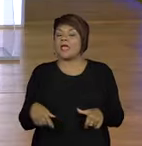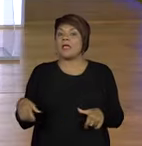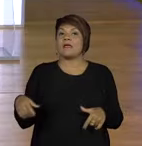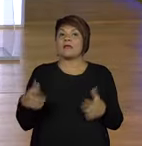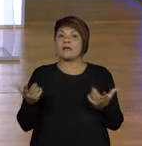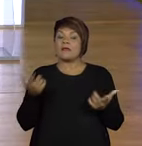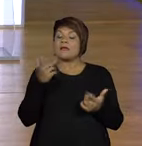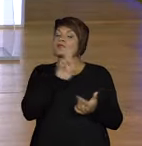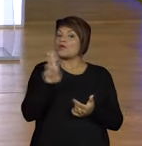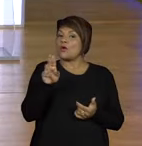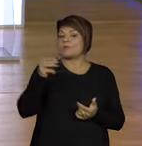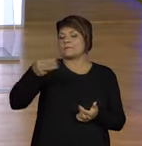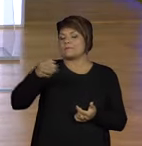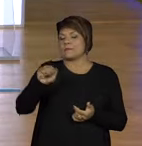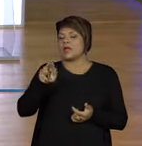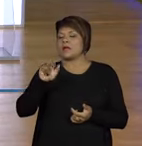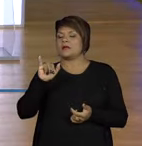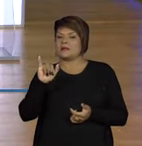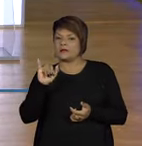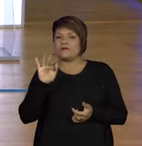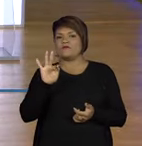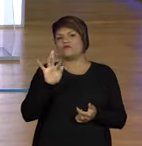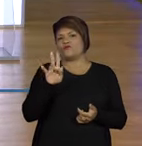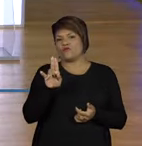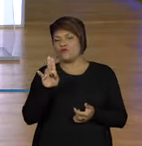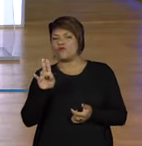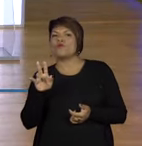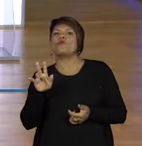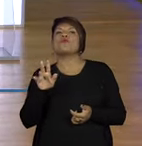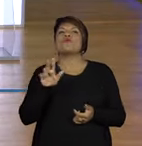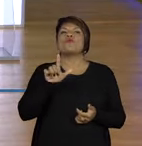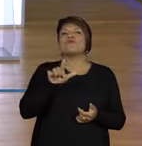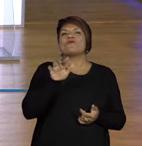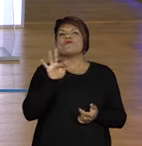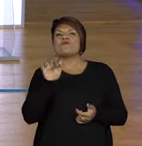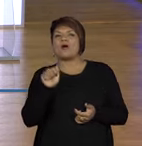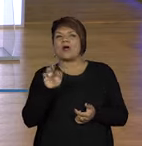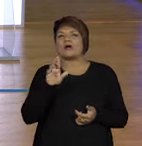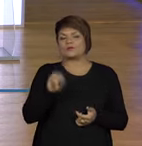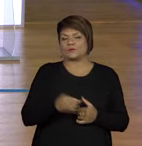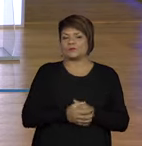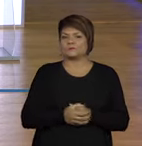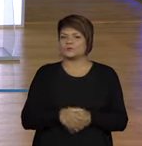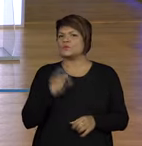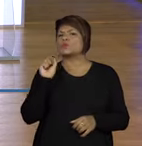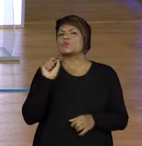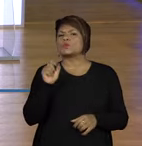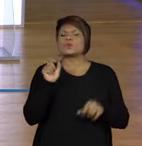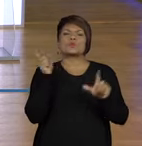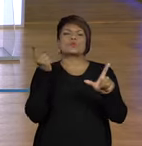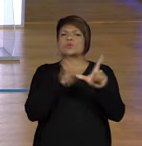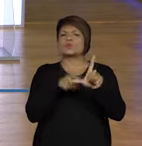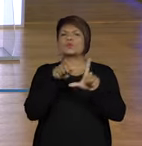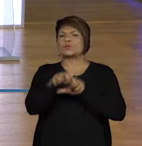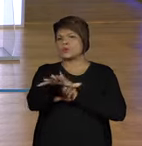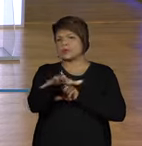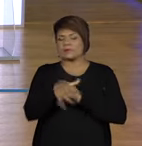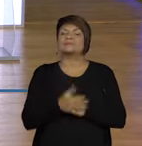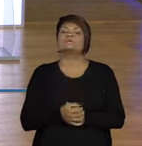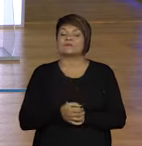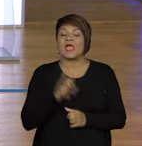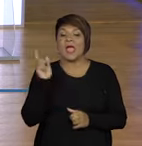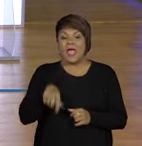da entrevistada é Mari Fulfaro. O que é uma vlogueira, professora Joyce? É o pessoal que faz vídeos aí